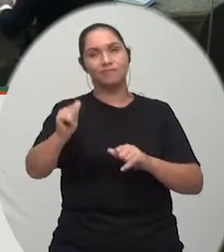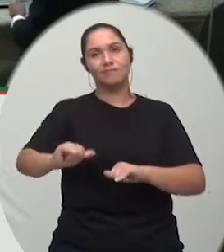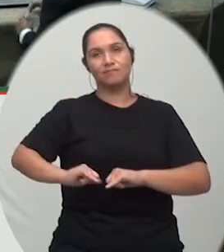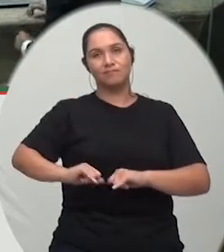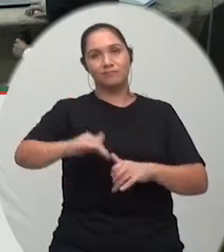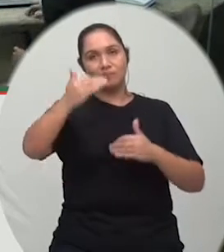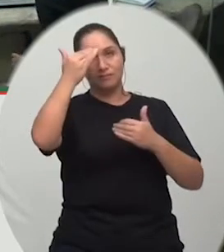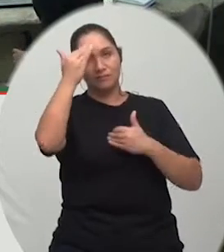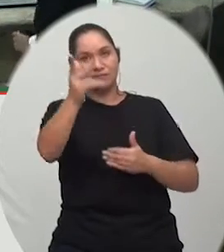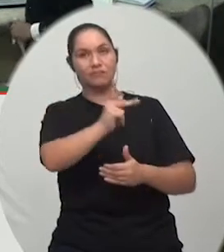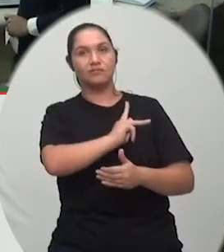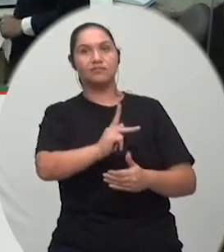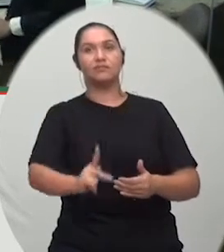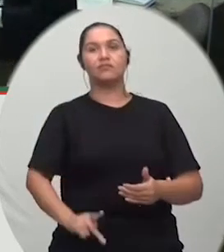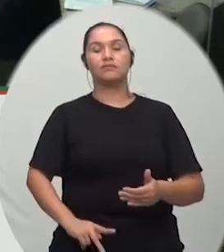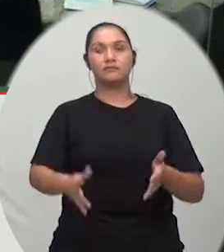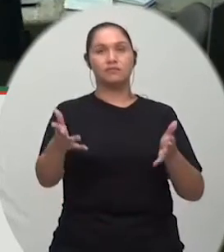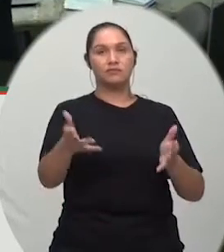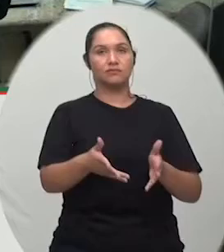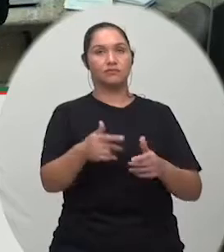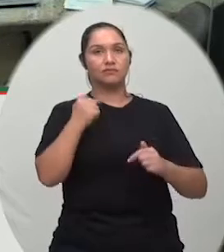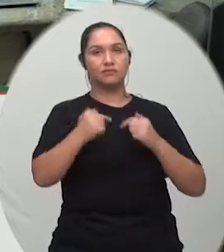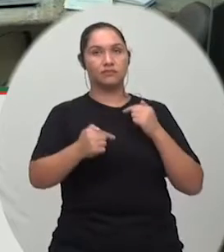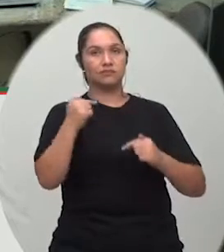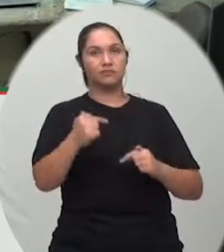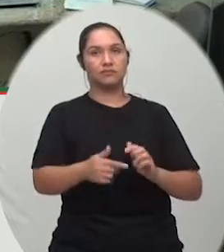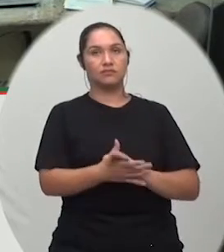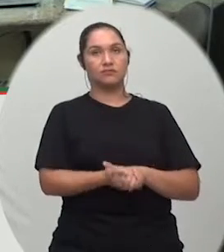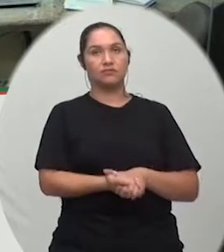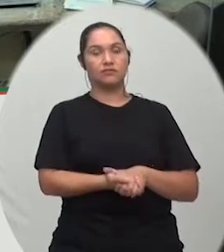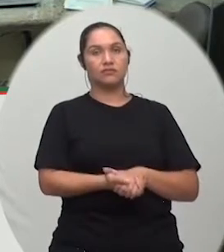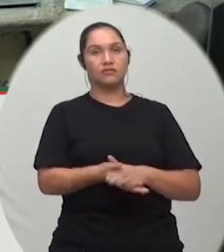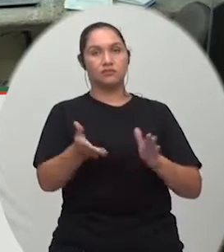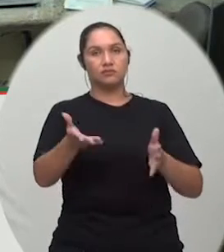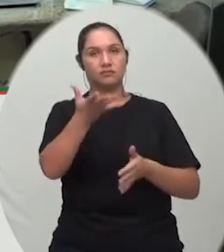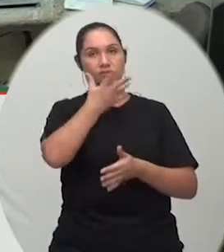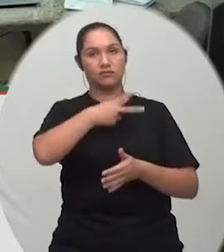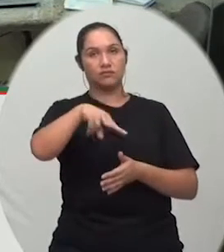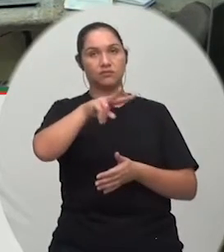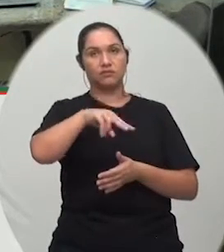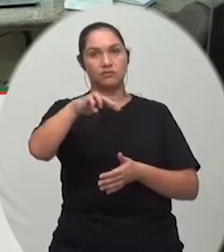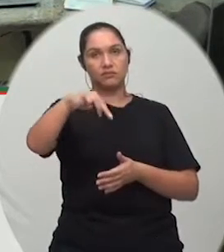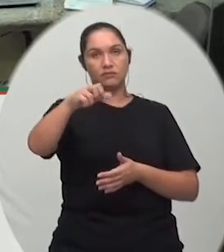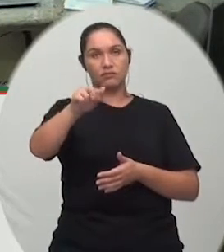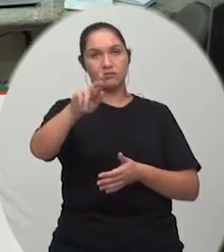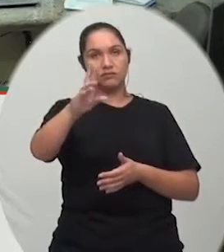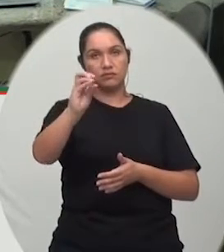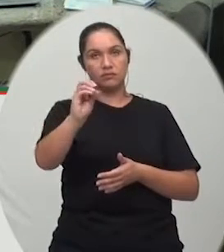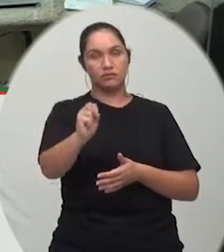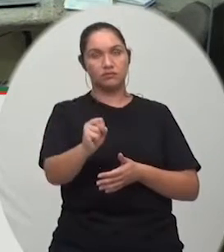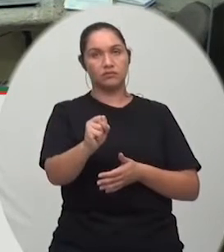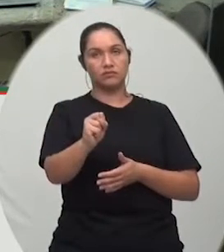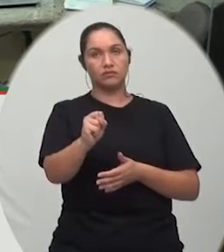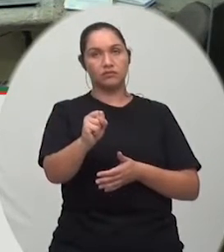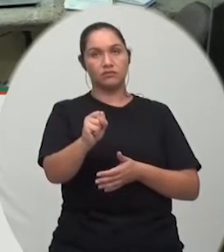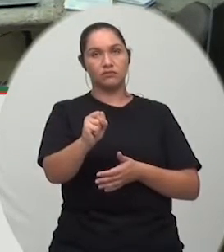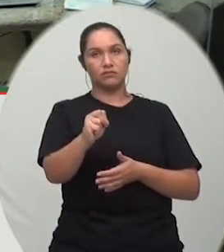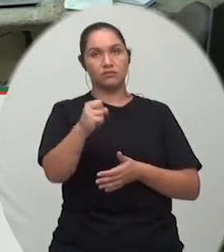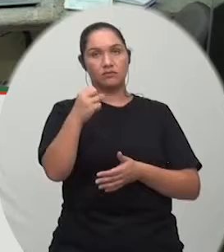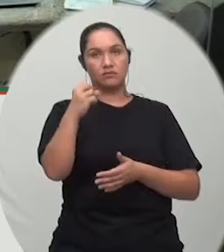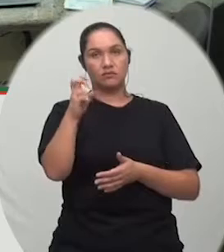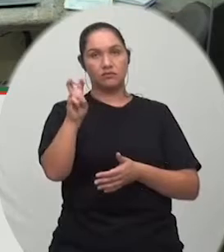presidente. O requerimento continua em discussão. Com a palavra o vereador Marcos Miller. Vossa Excelência dispõe